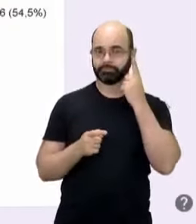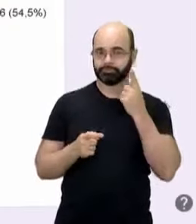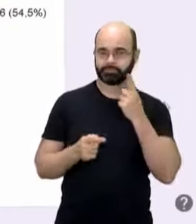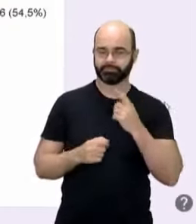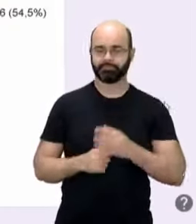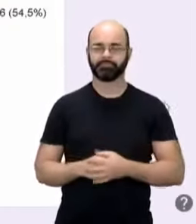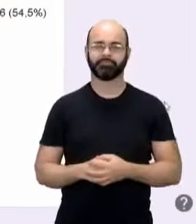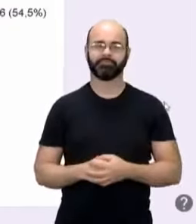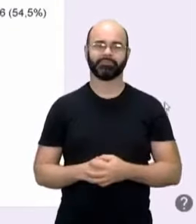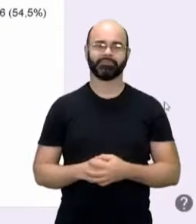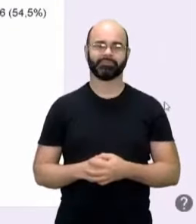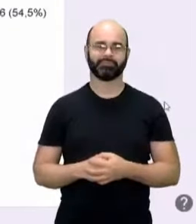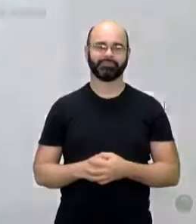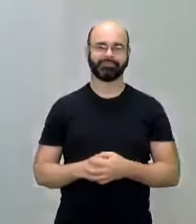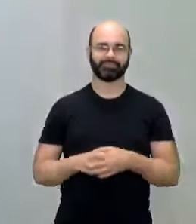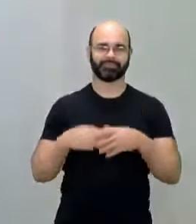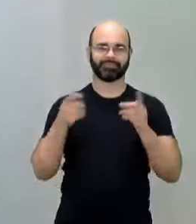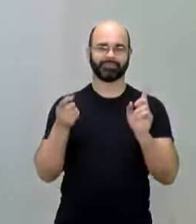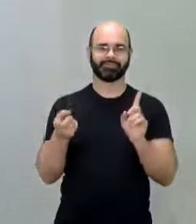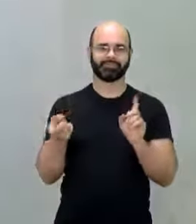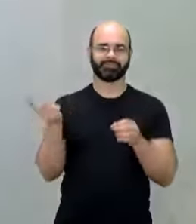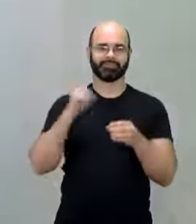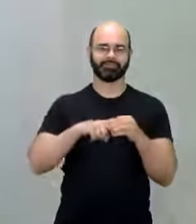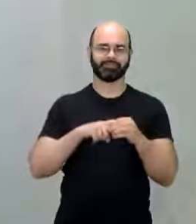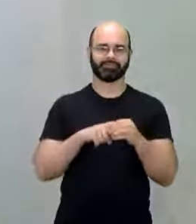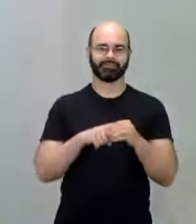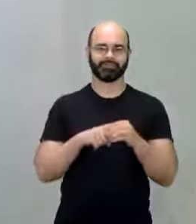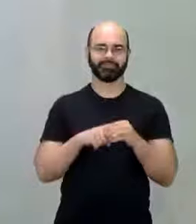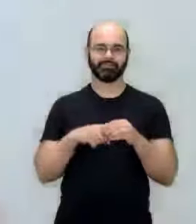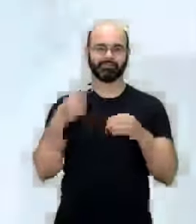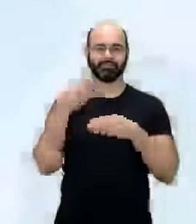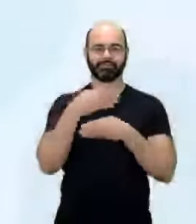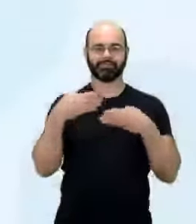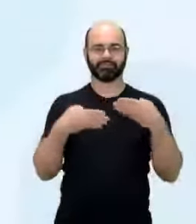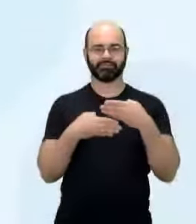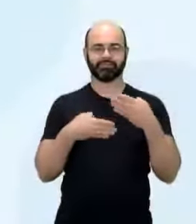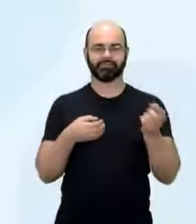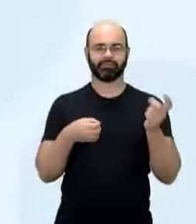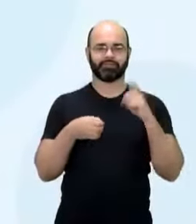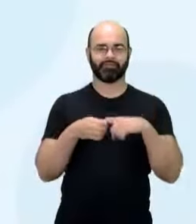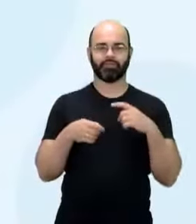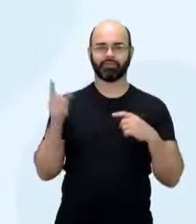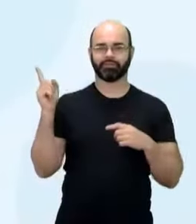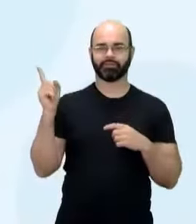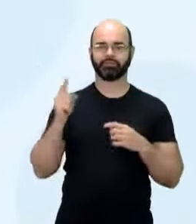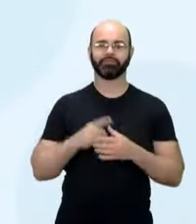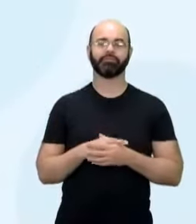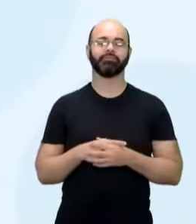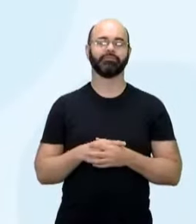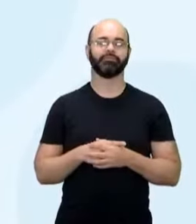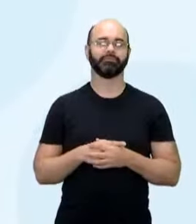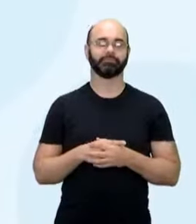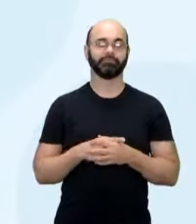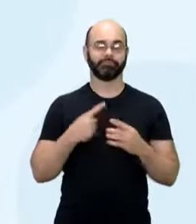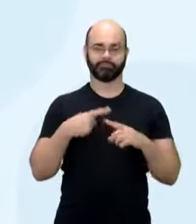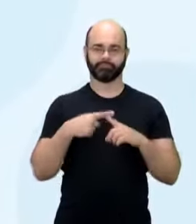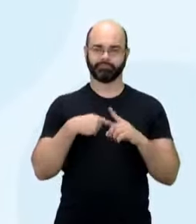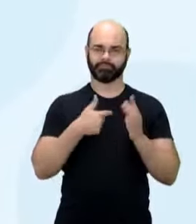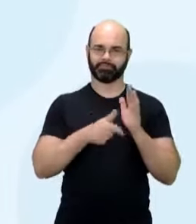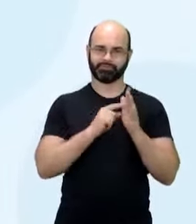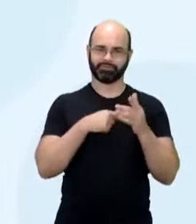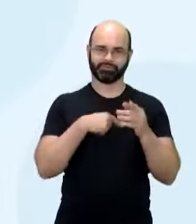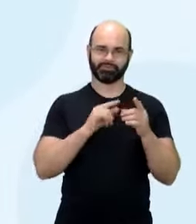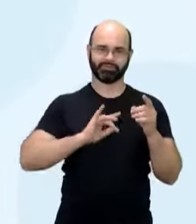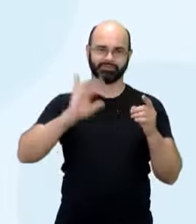lá, Paula? Aí a gente pode voltar agora, então, para os slides, porque aí nos slides a gente tem aqui, eu também estava acompanhando